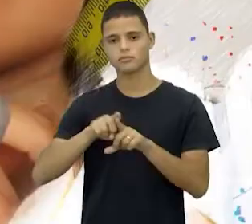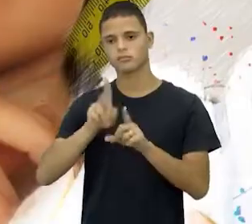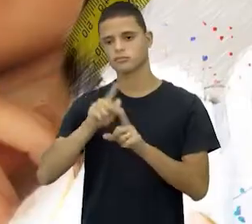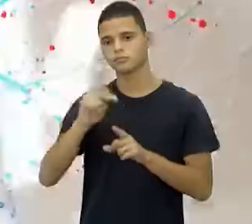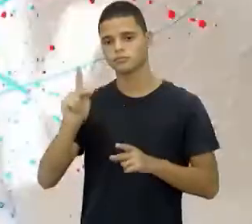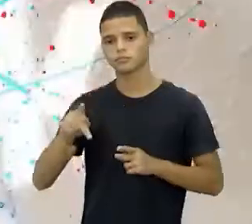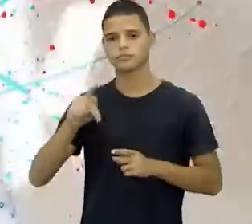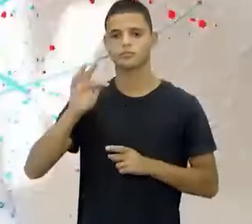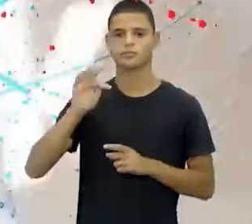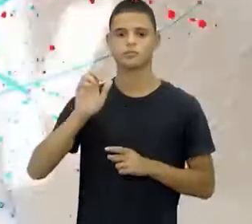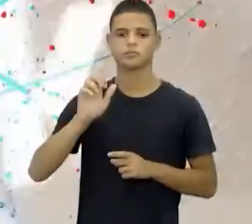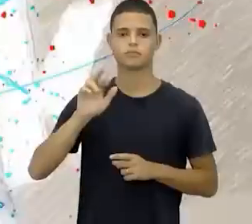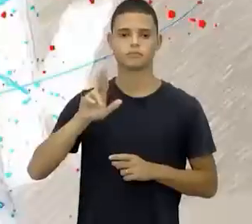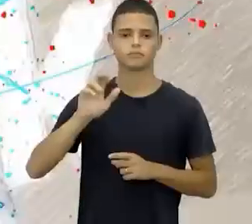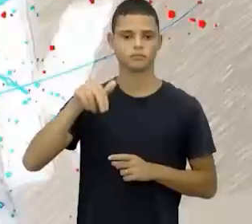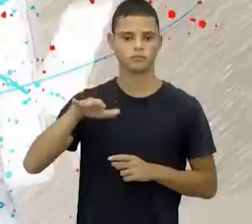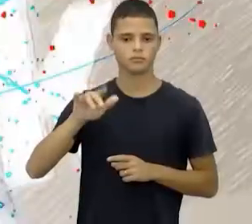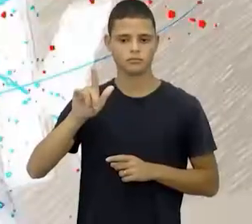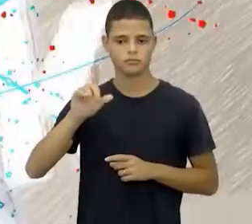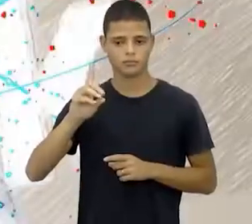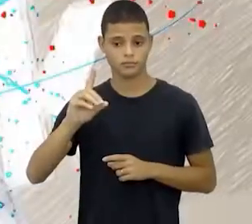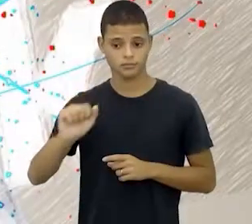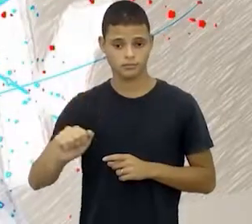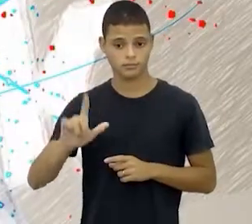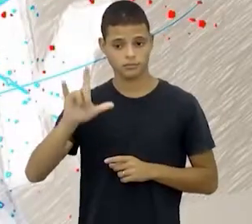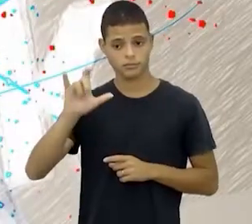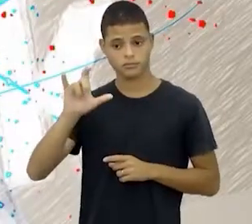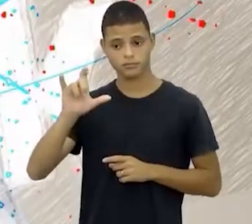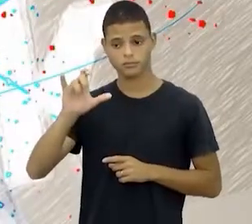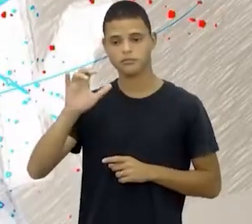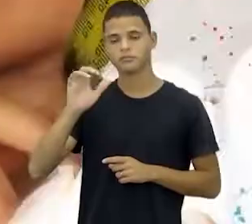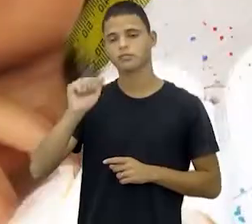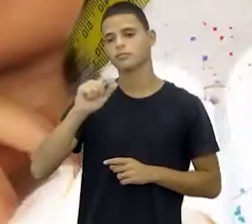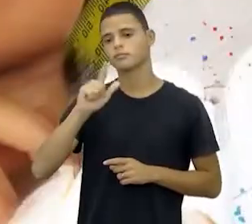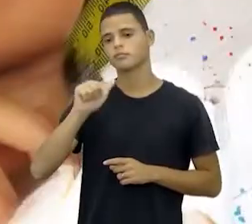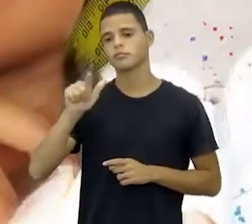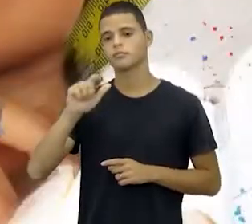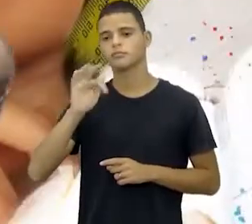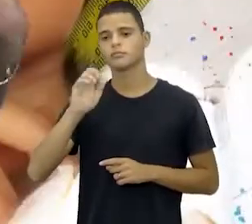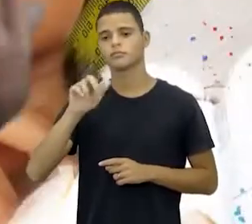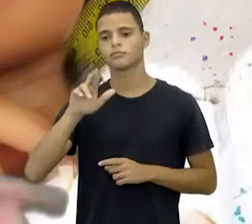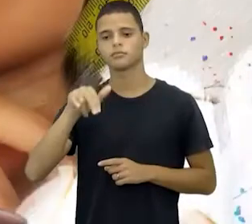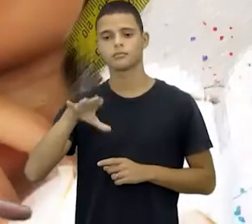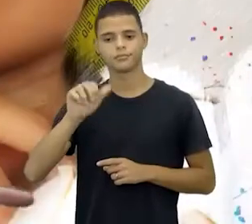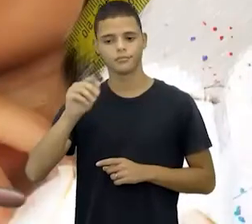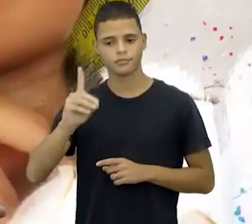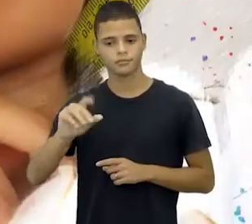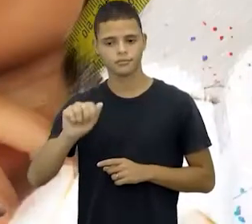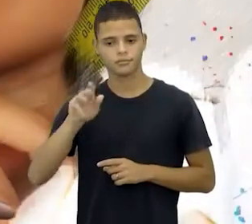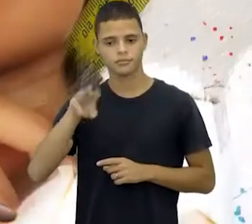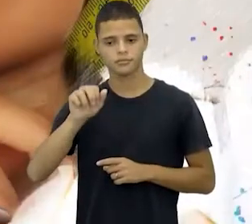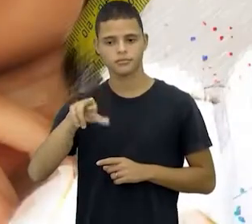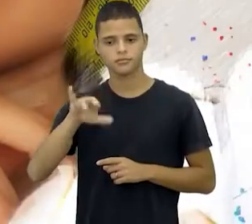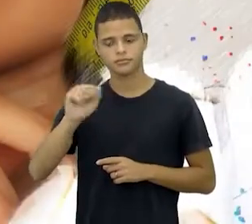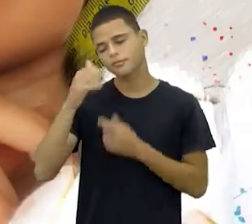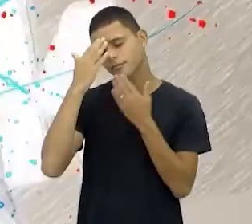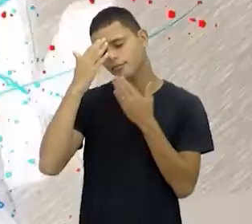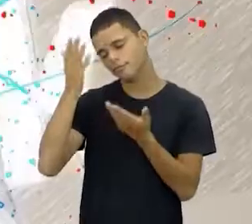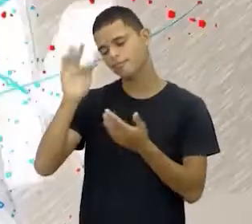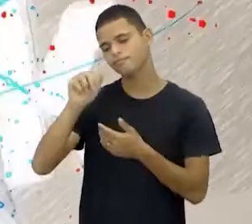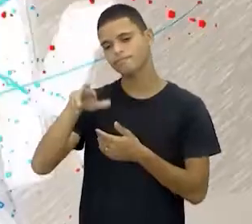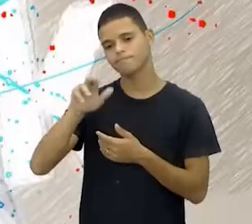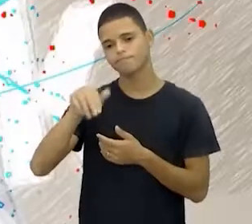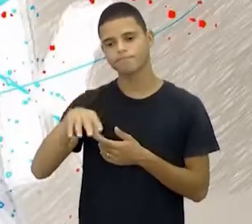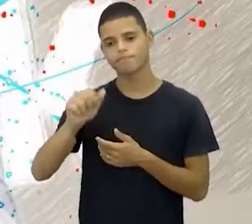também, né, Prof. Fernanda? Marca, é o @Fernanda_Maria Borges. Muito bem. Prof. Fernanda, muito obrigado pela sua participação.